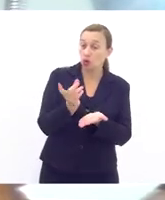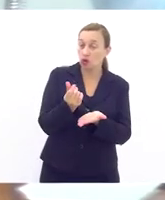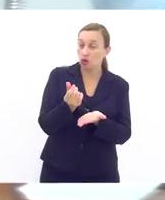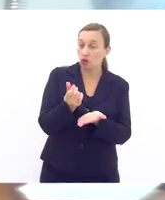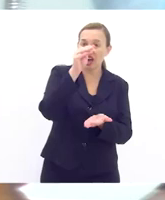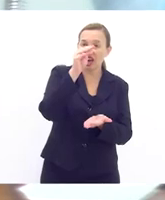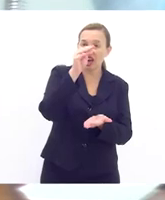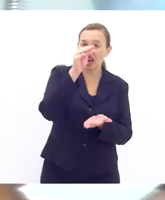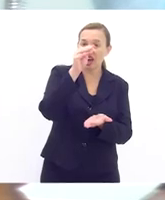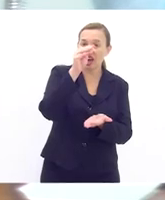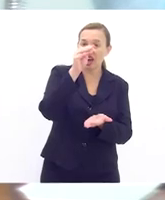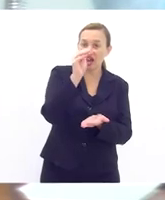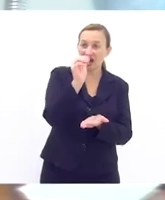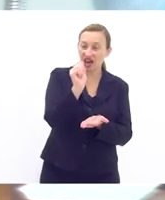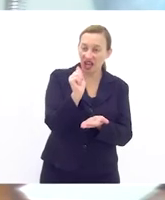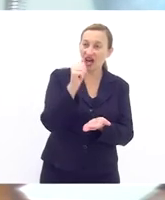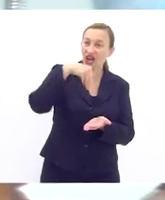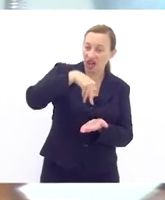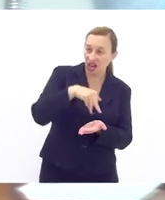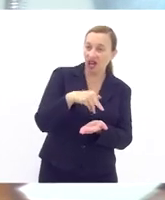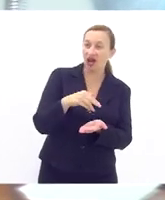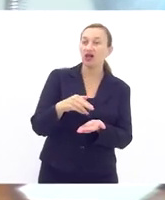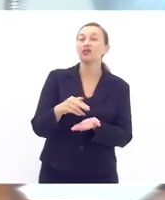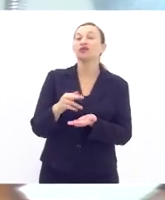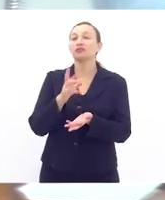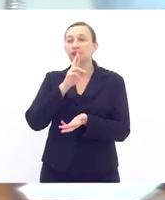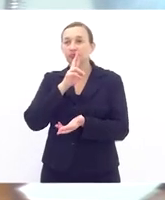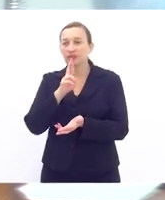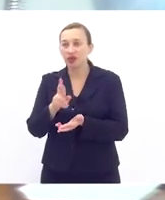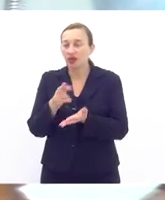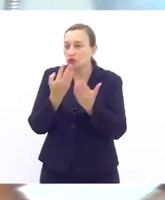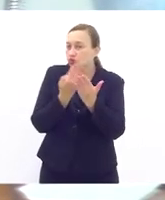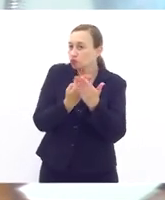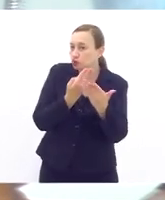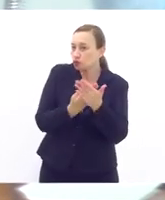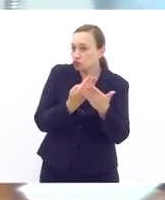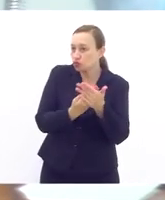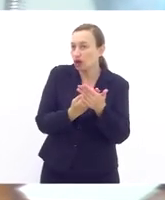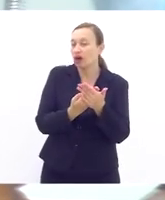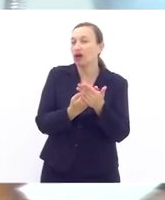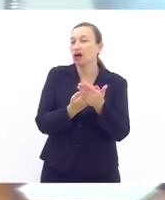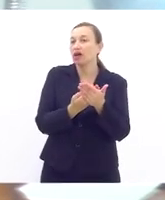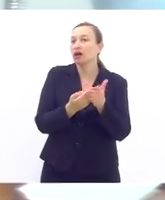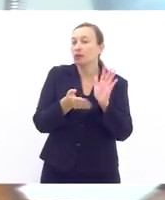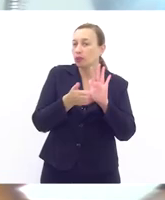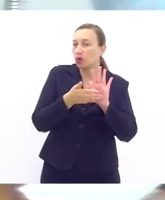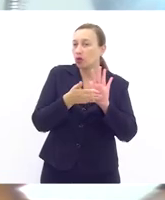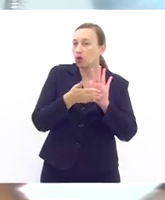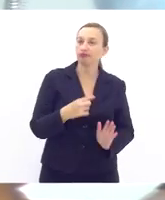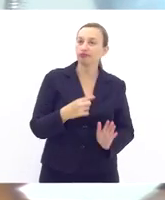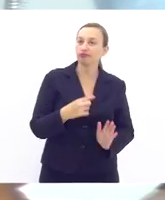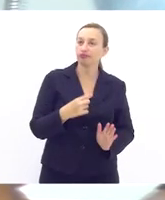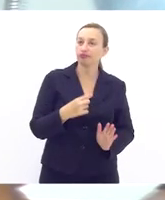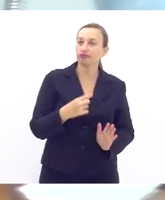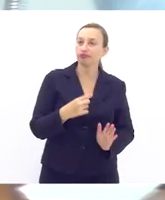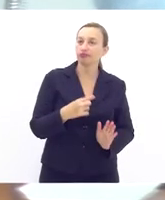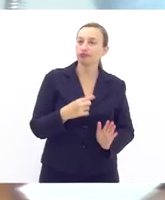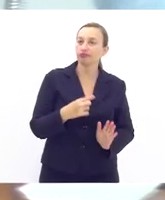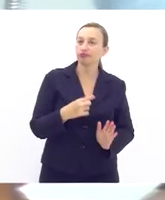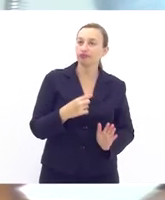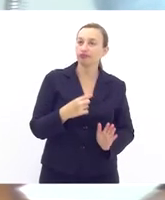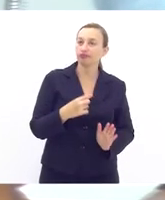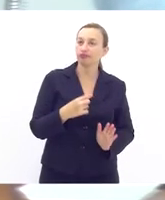diagnóstico conjunto e fazer as ações por aqui por ali por ali então esse essa lei nova